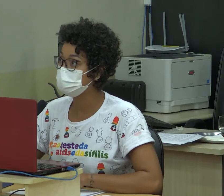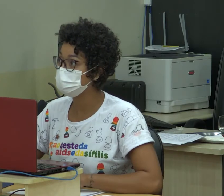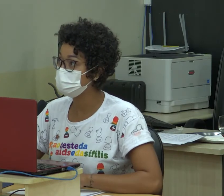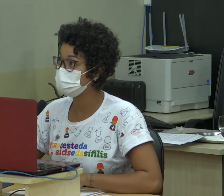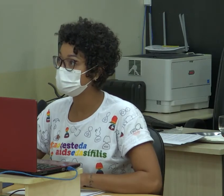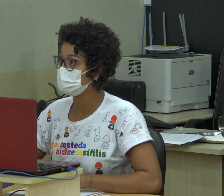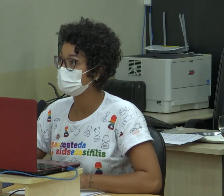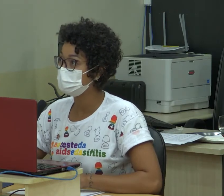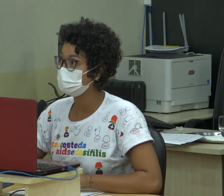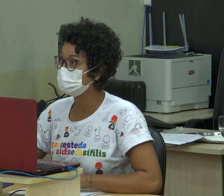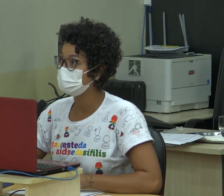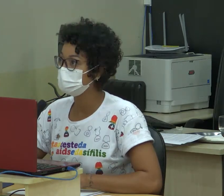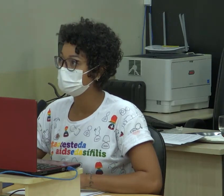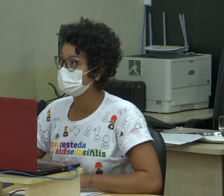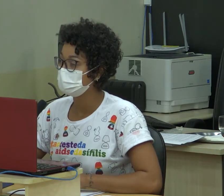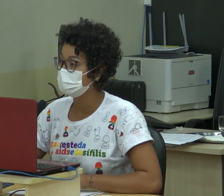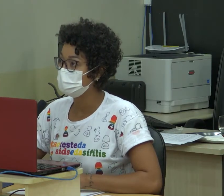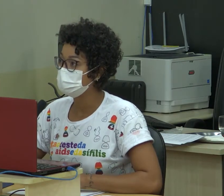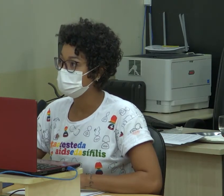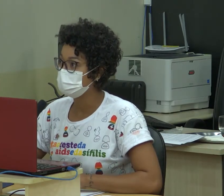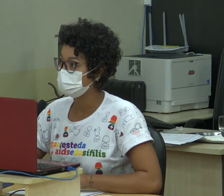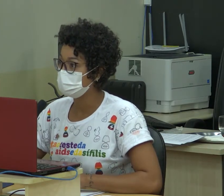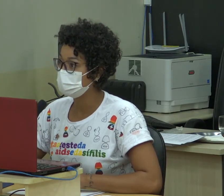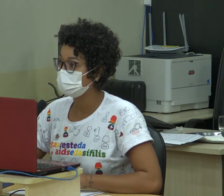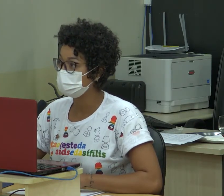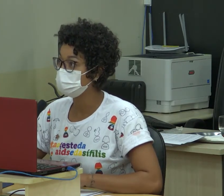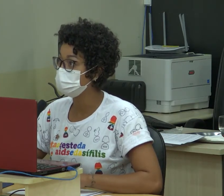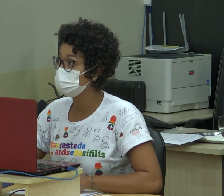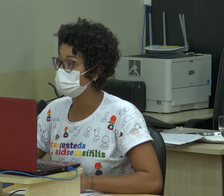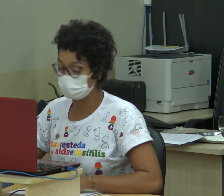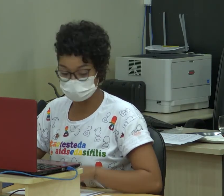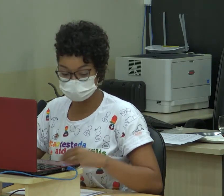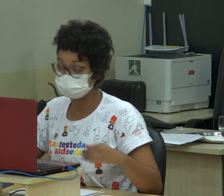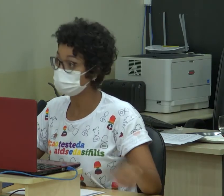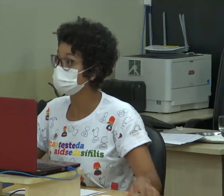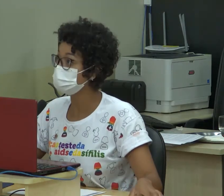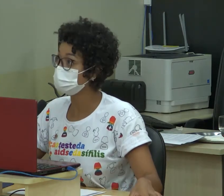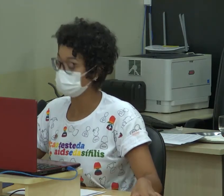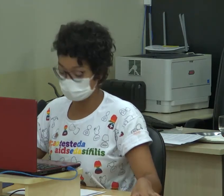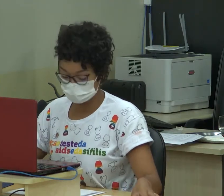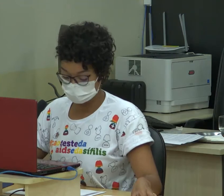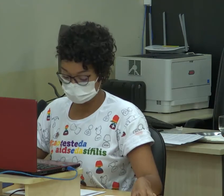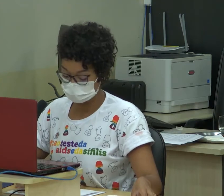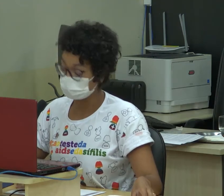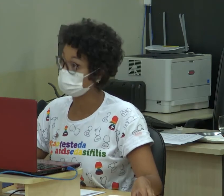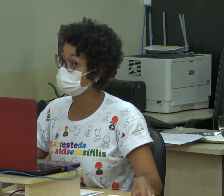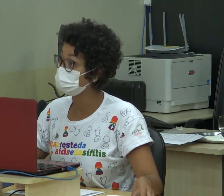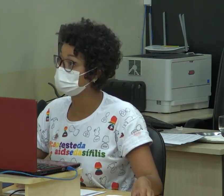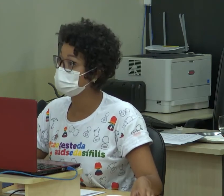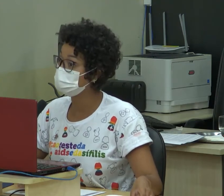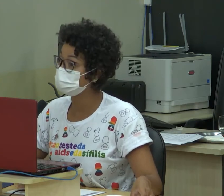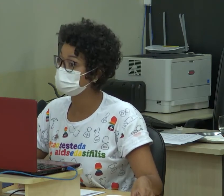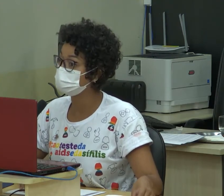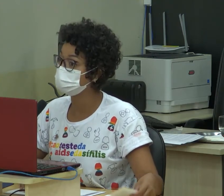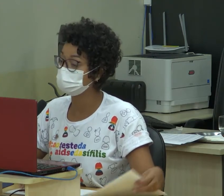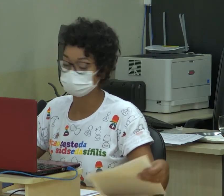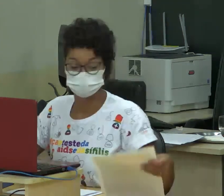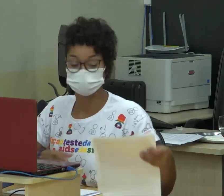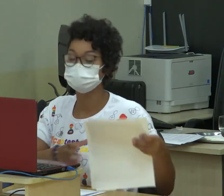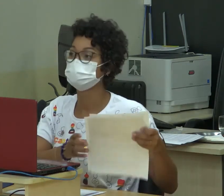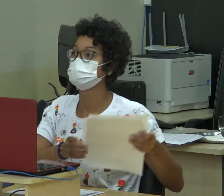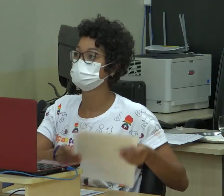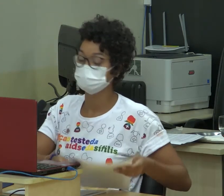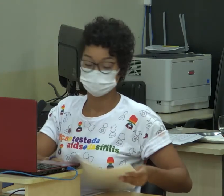das questões e aí a resposta também num único bloco. As perguntas...